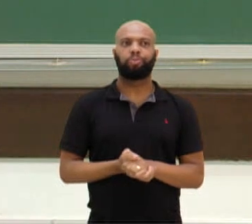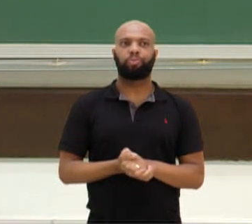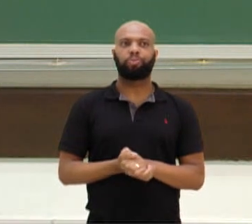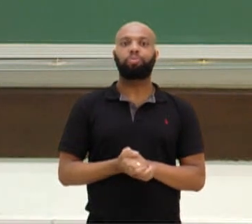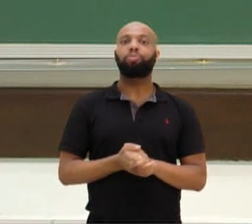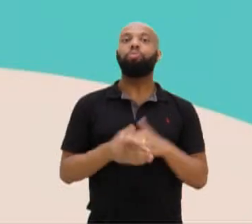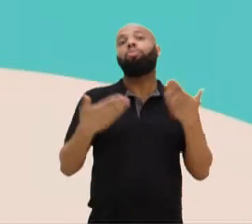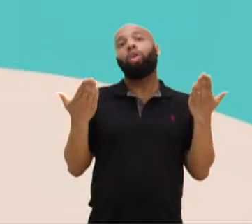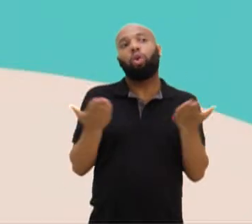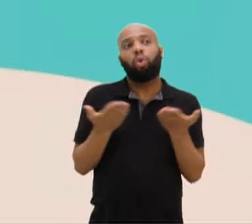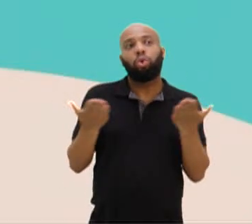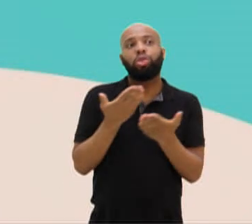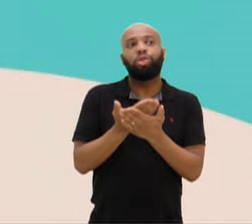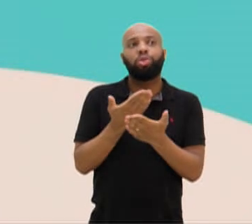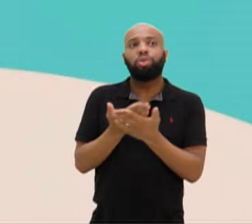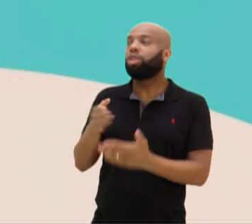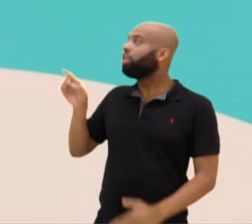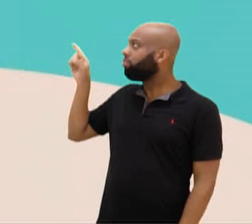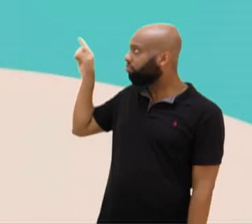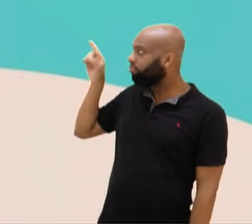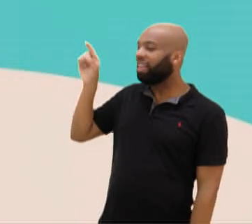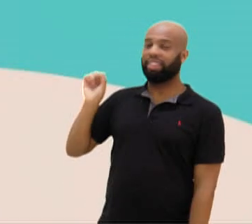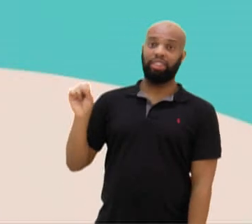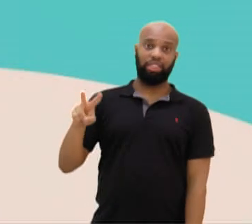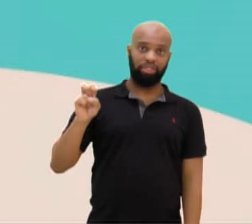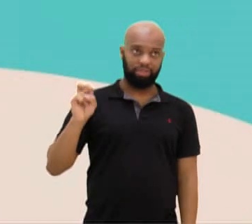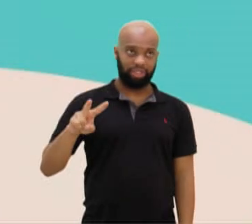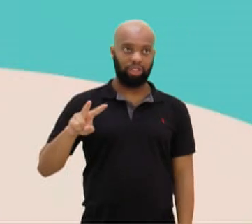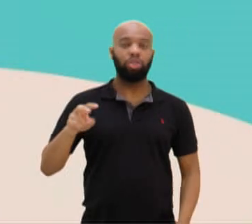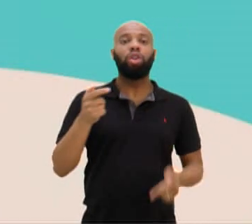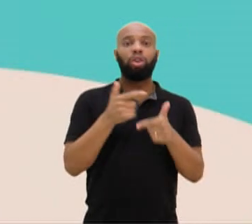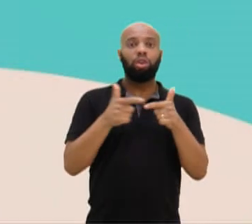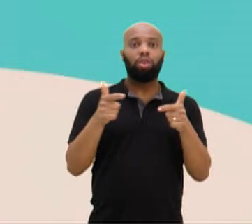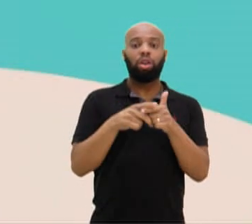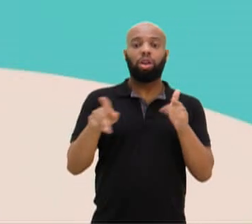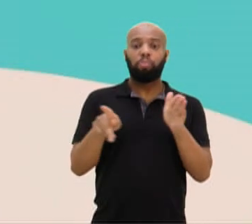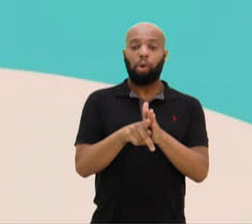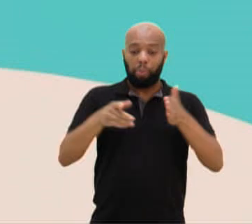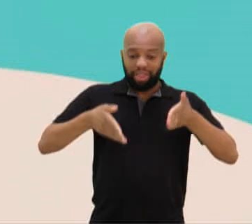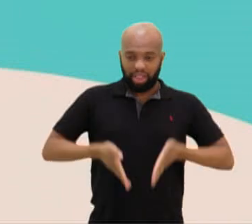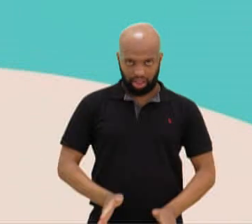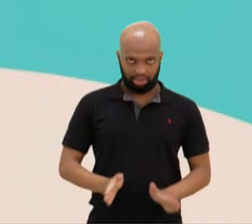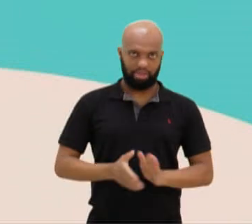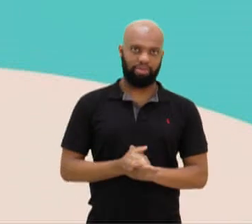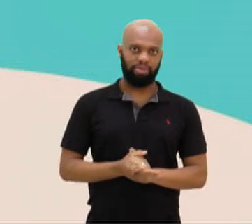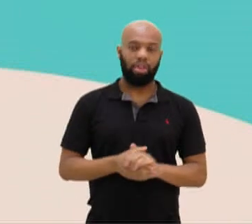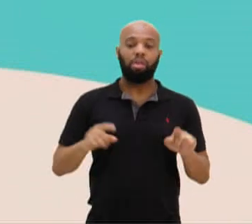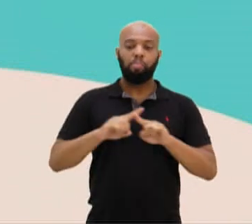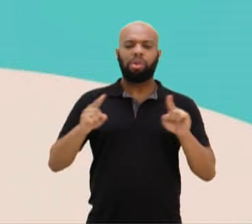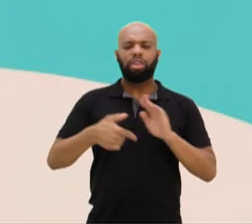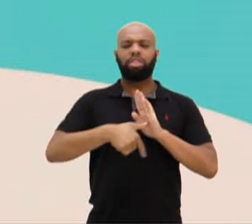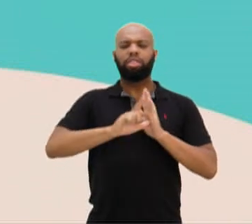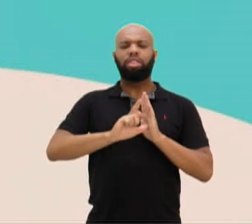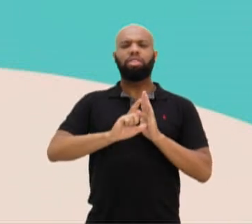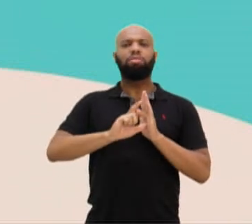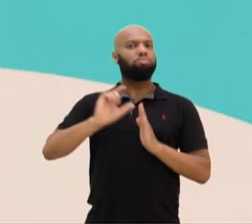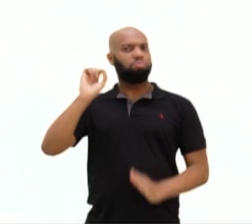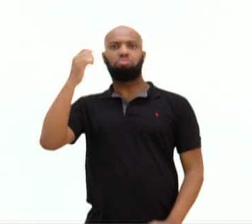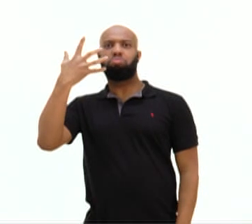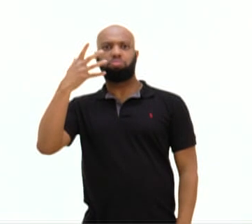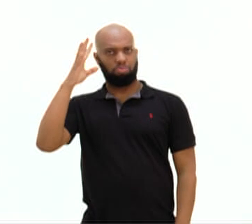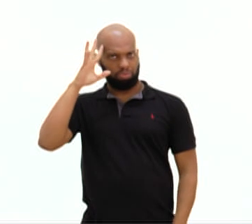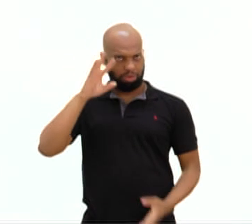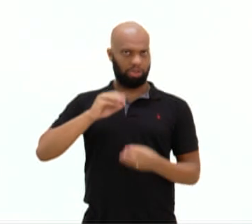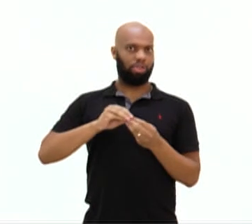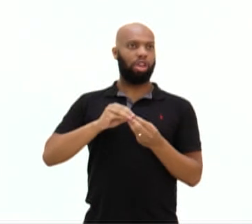Então, a aula de hoje a gente vai relacionar o Zika com problemas congênitos. Mas antes de relacionar, a gente tem que entender o que acontece, né?